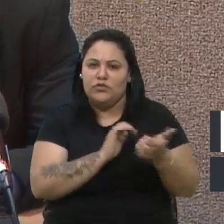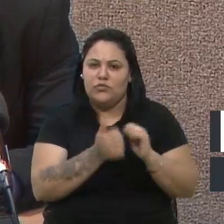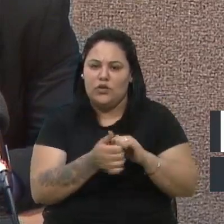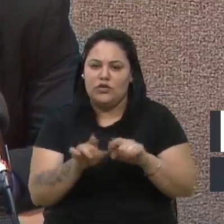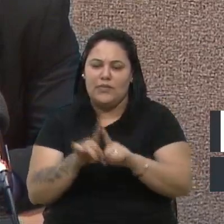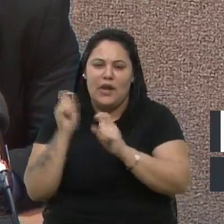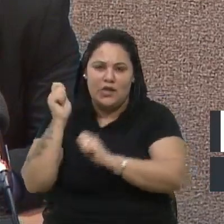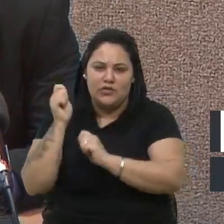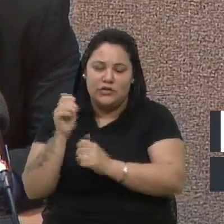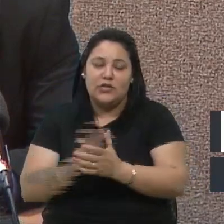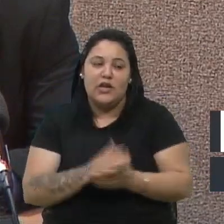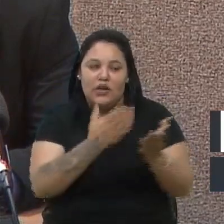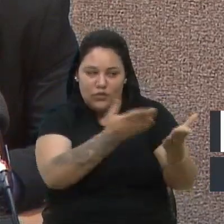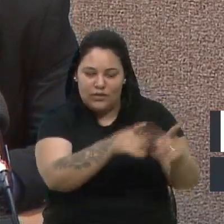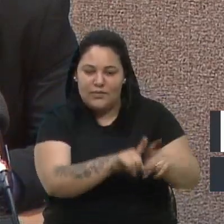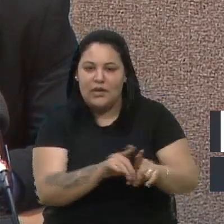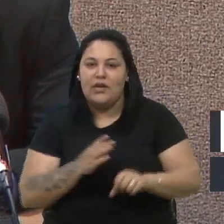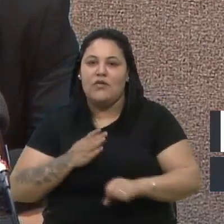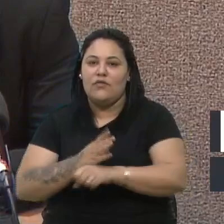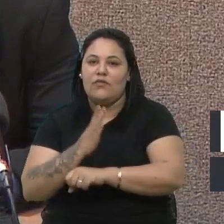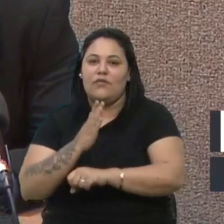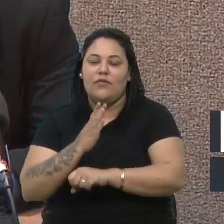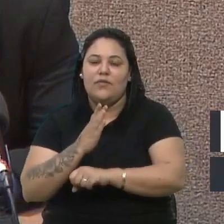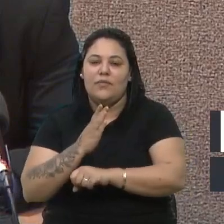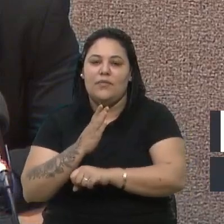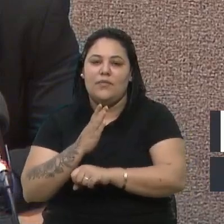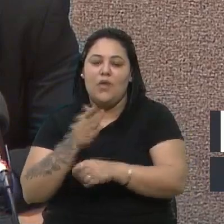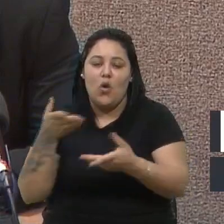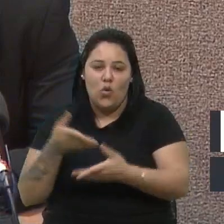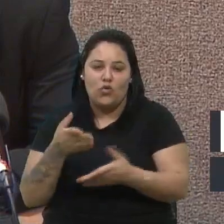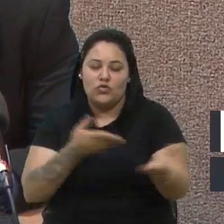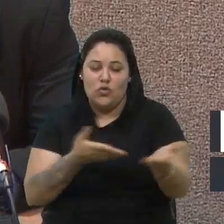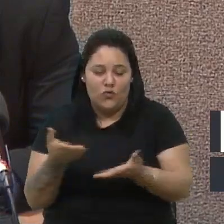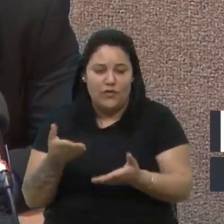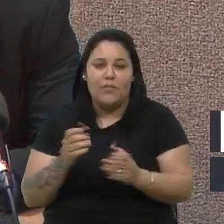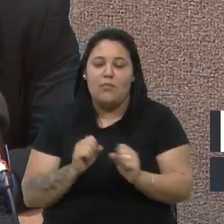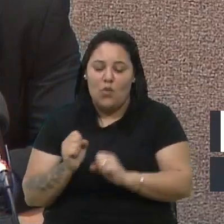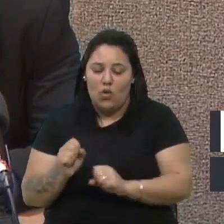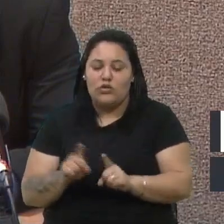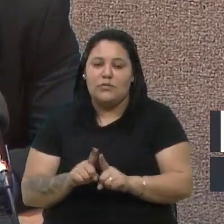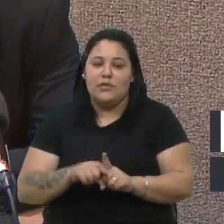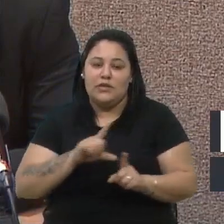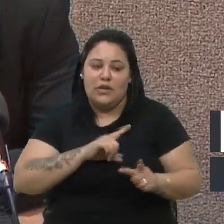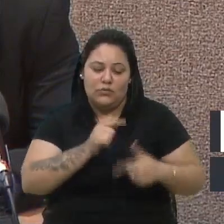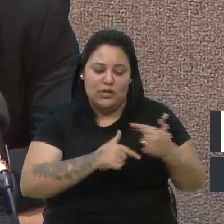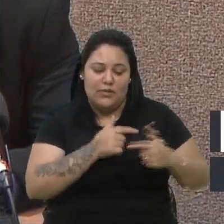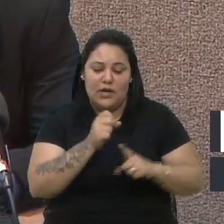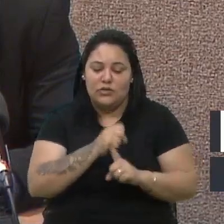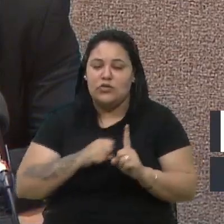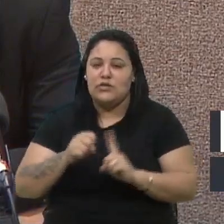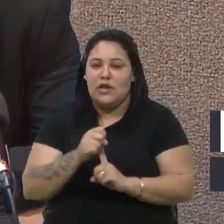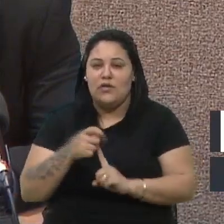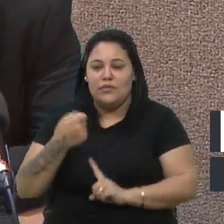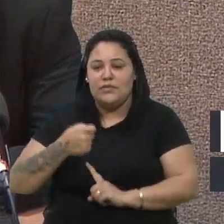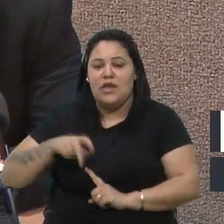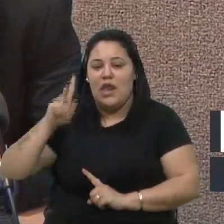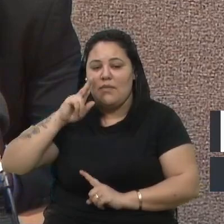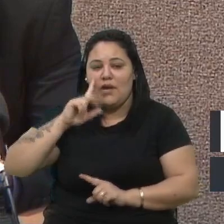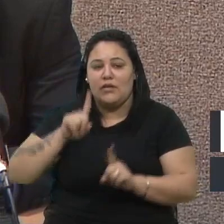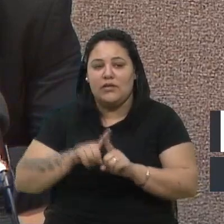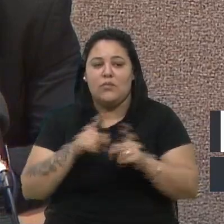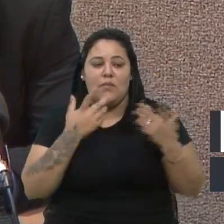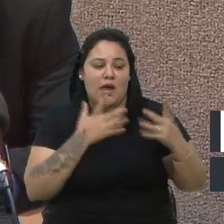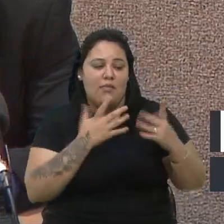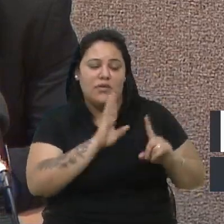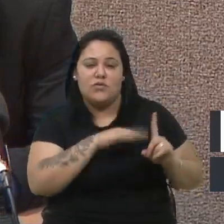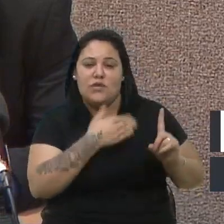o senhor também é convidado para participar hoje. Então, tem esse trabalho social que precisa ser ressaltado. Então, parabéns pela homenagem e